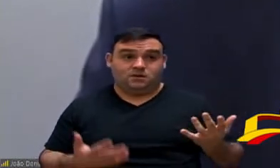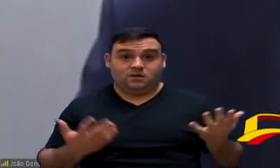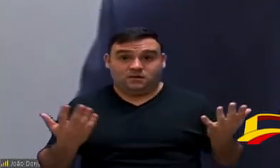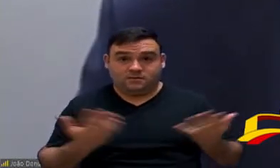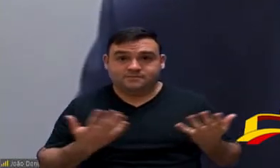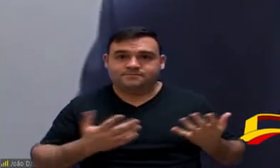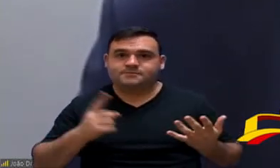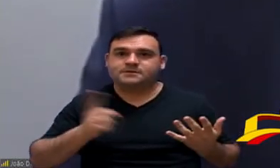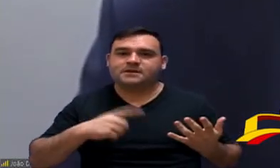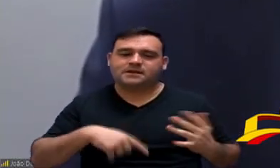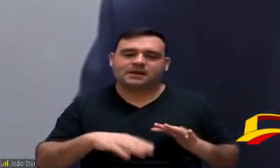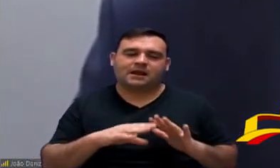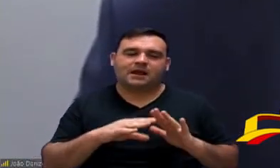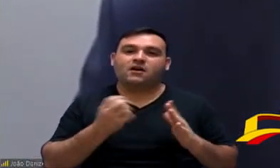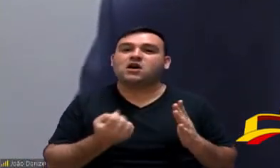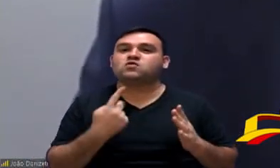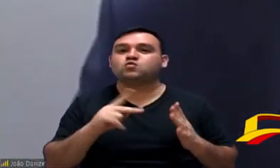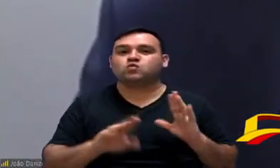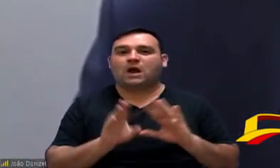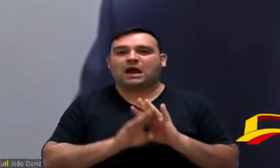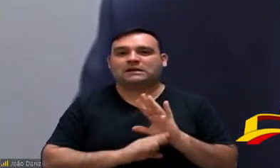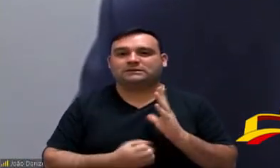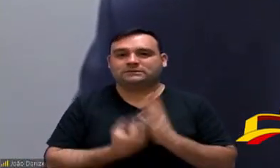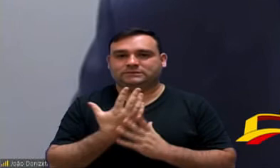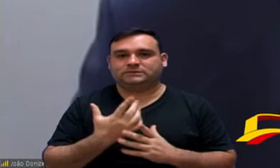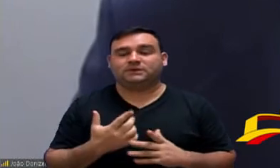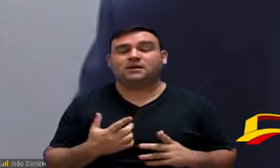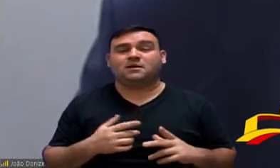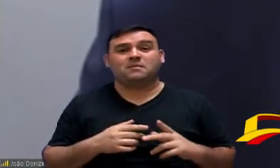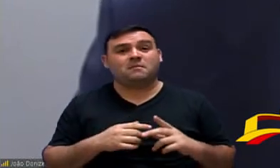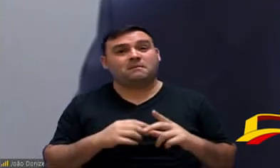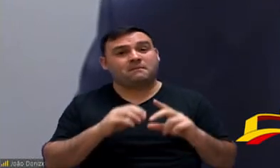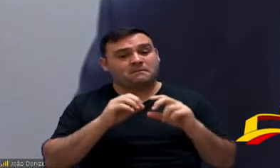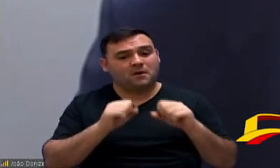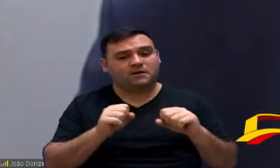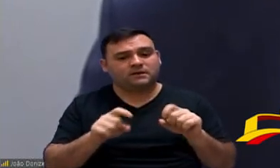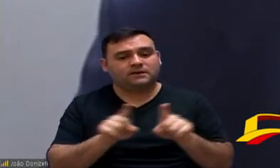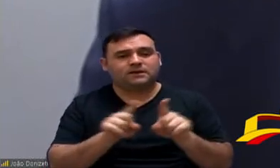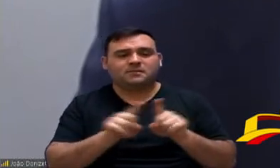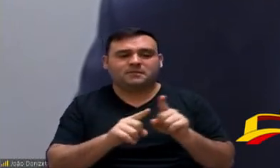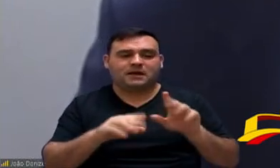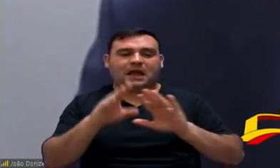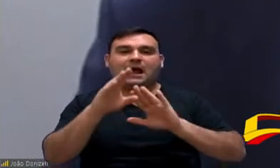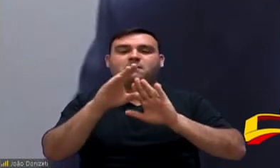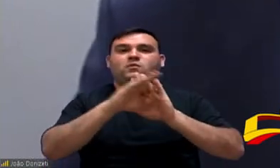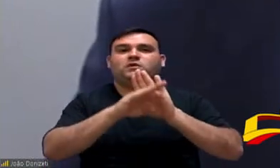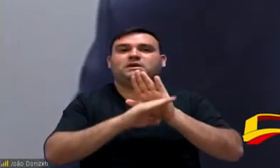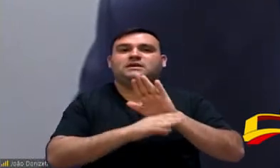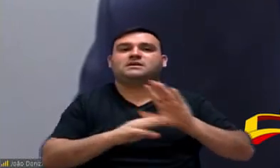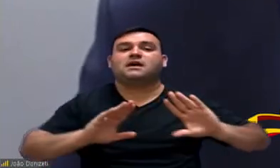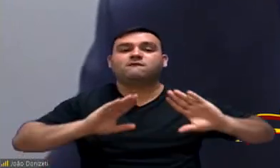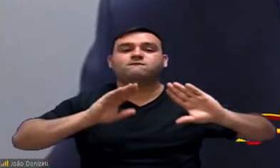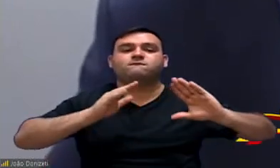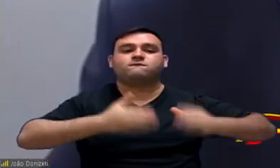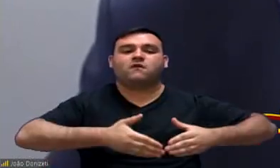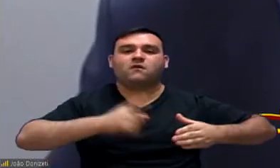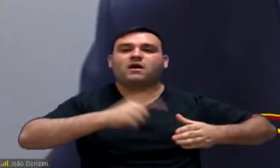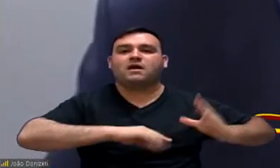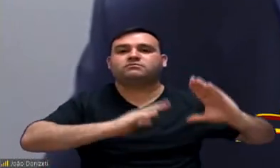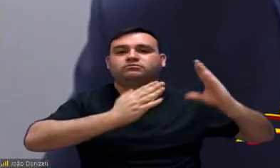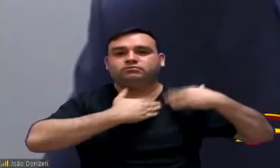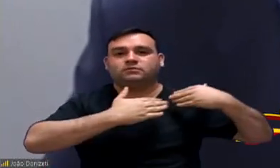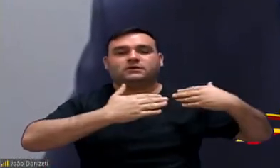esse é um tipo de lei que pode fazer parte de uma política pública voltada à causa do